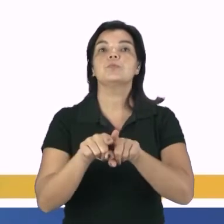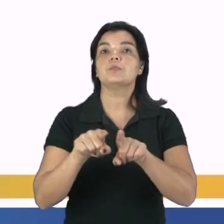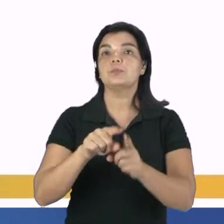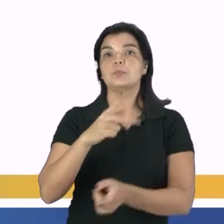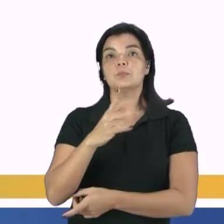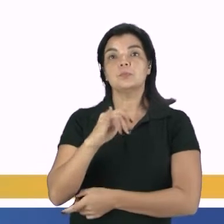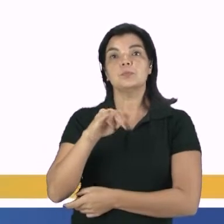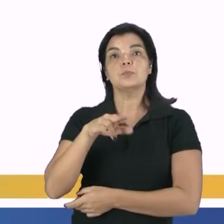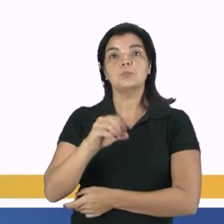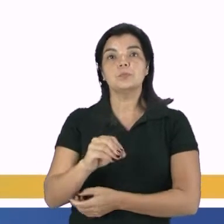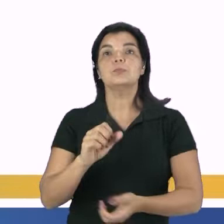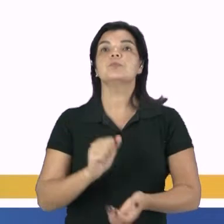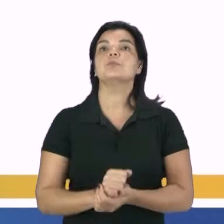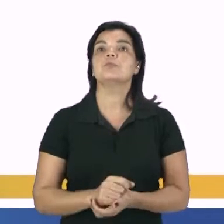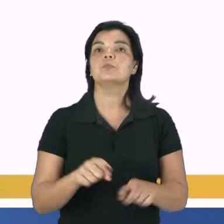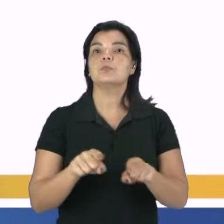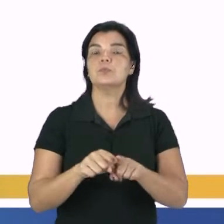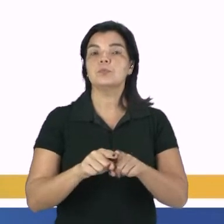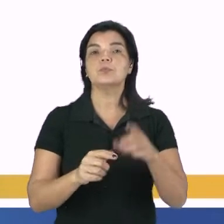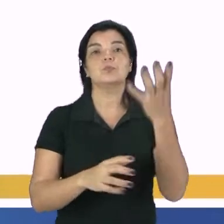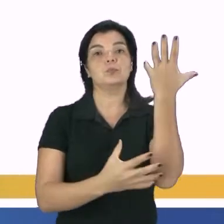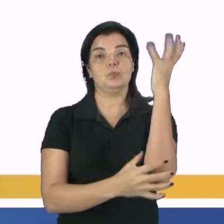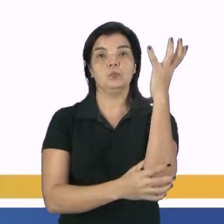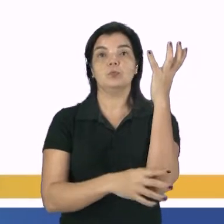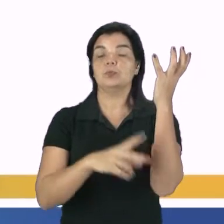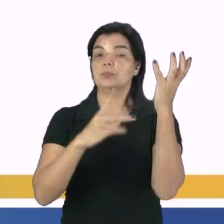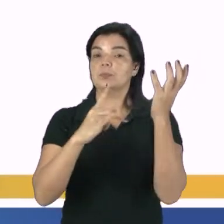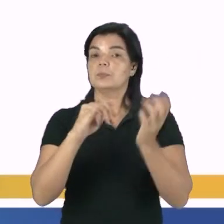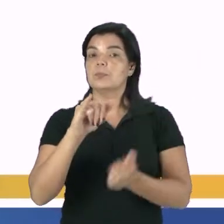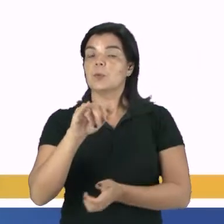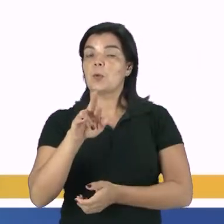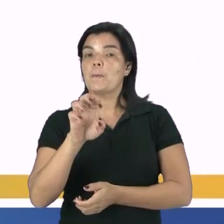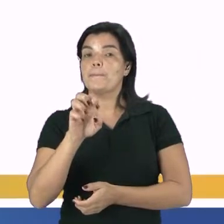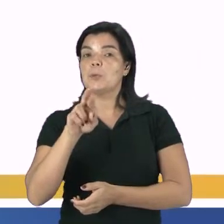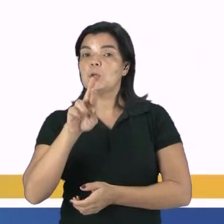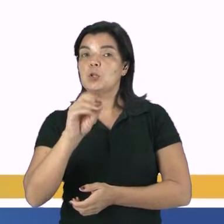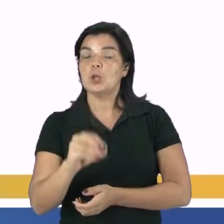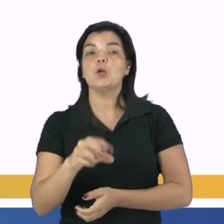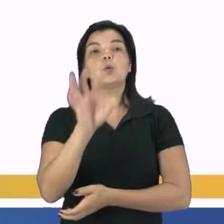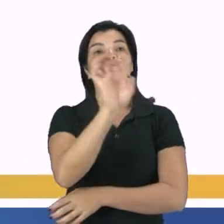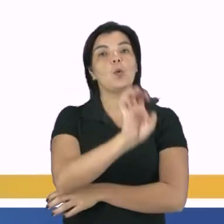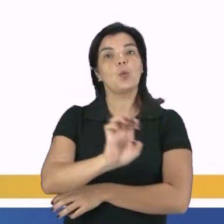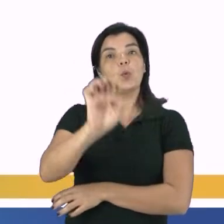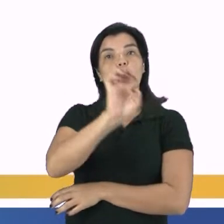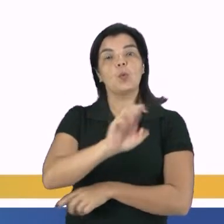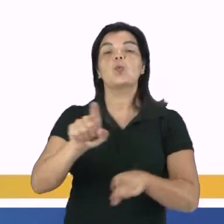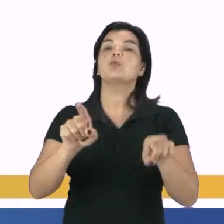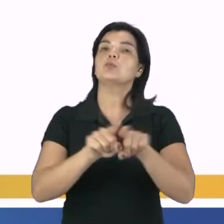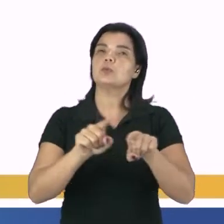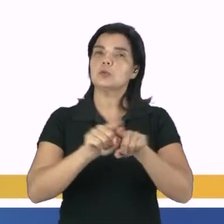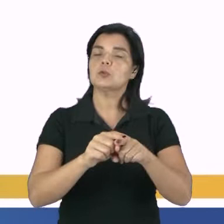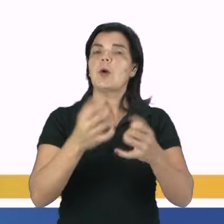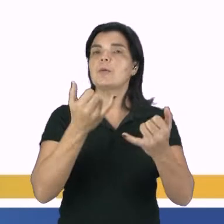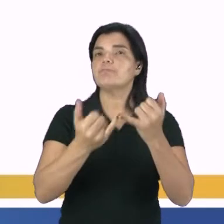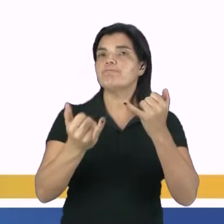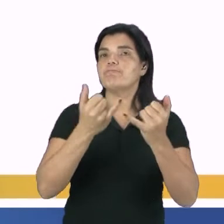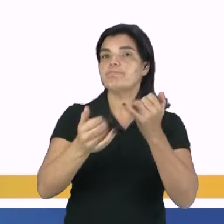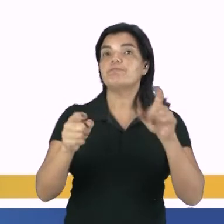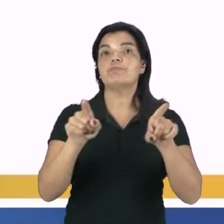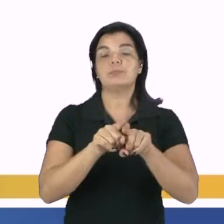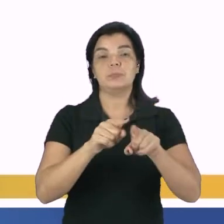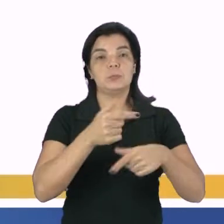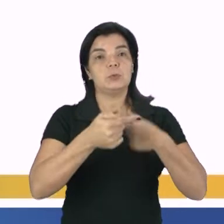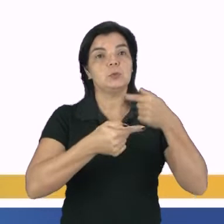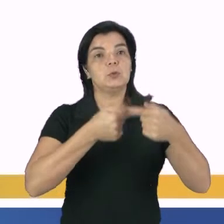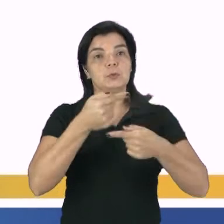ou conhecido como pinheiro europeu, onde o seu ciclo reprodutivo ele vai ter bastante semelhança com o ciclo aí